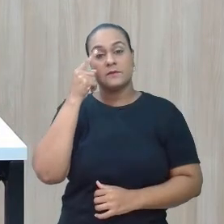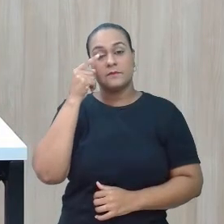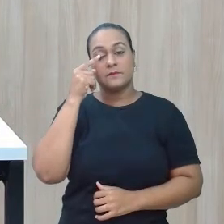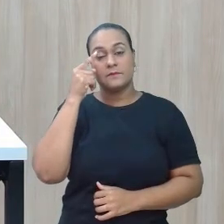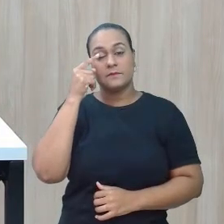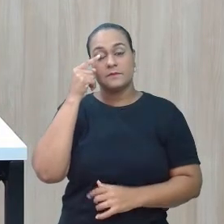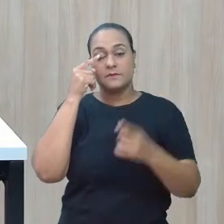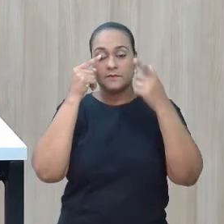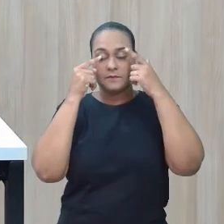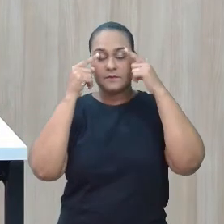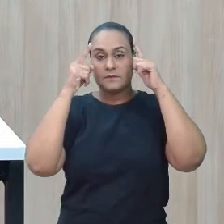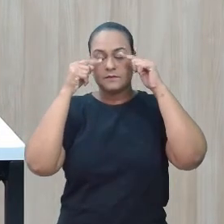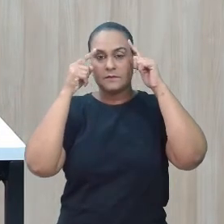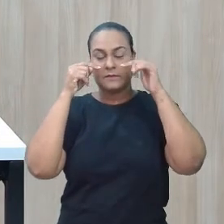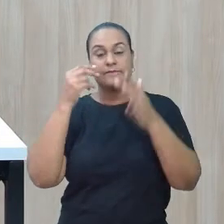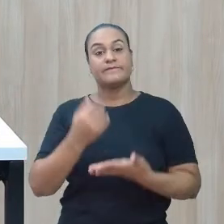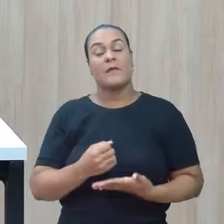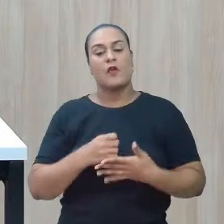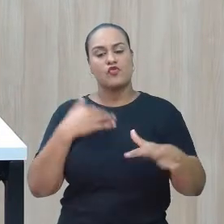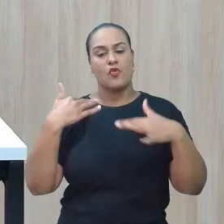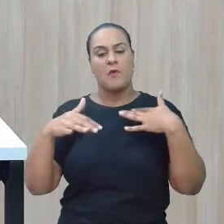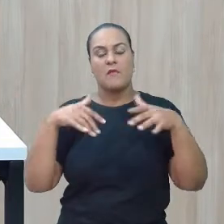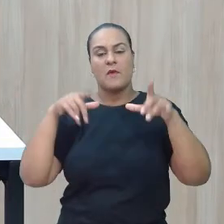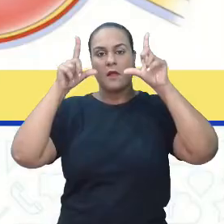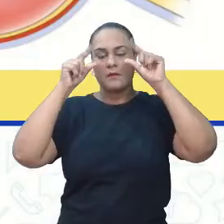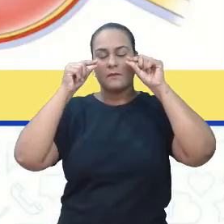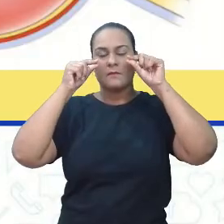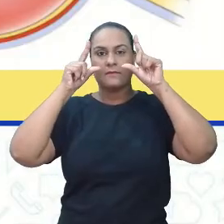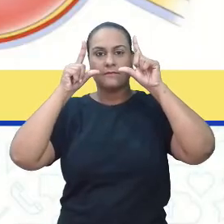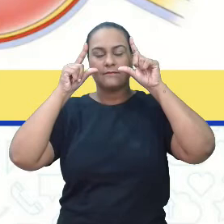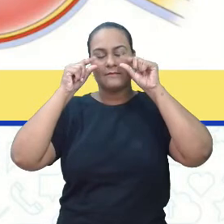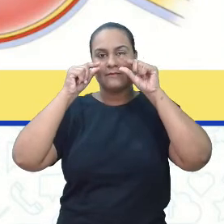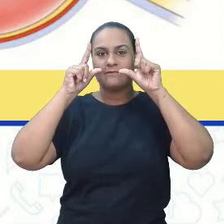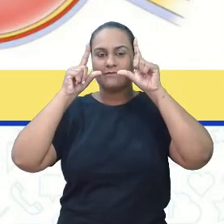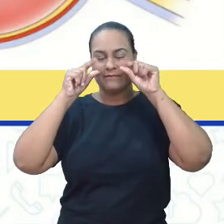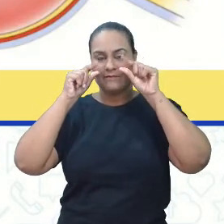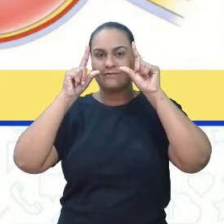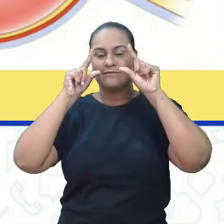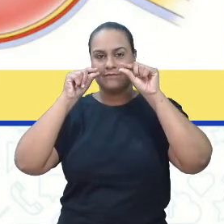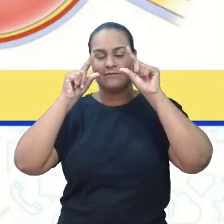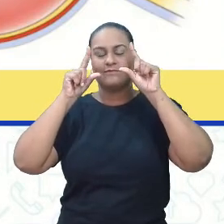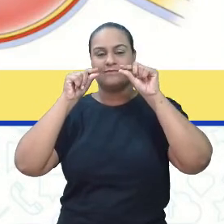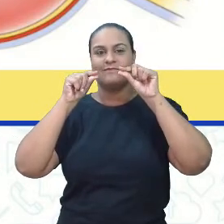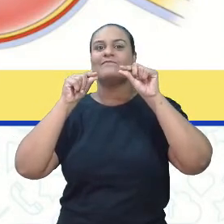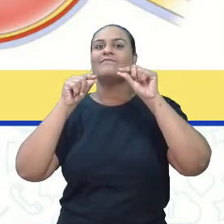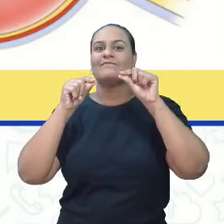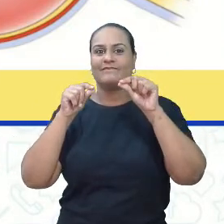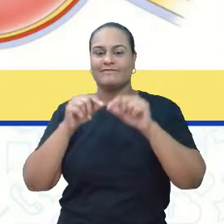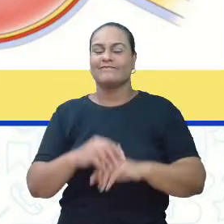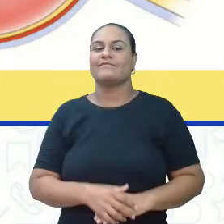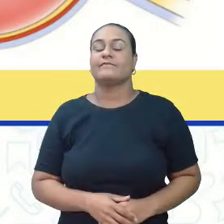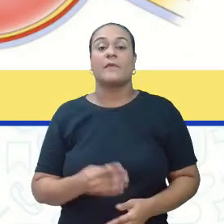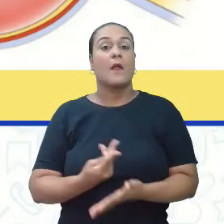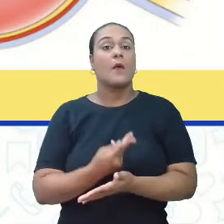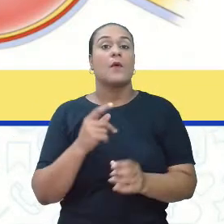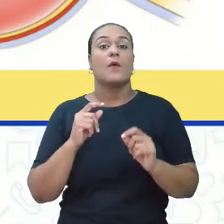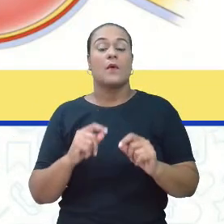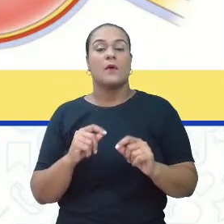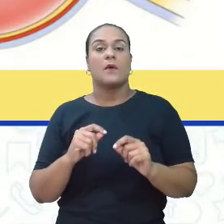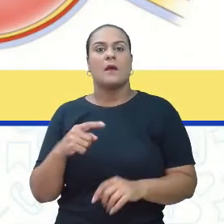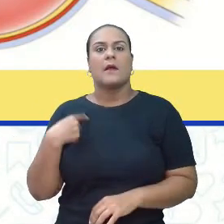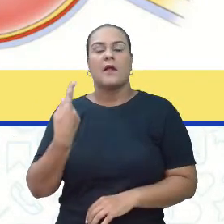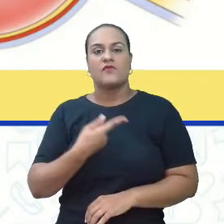vão ajudar a abrir e fechar os olhos. E na medida que a gente pisca, que a gente abre e fecha o olho, o que está acontecendo aí é que nós